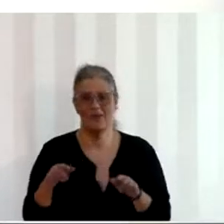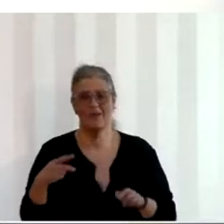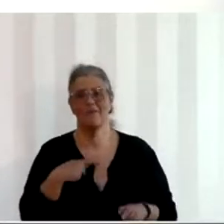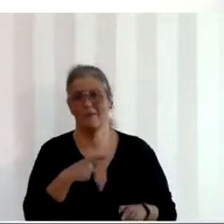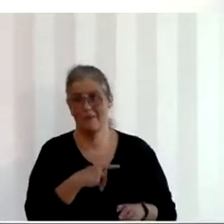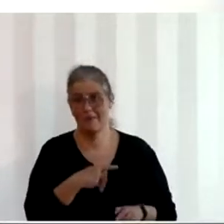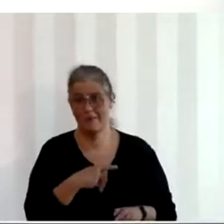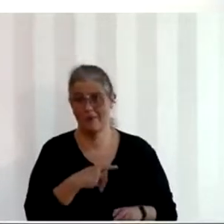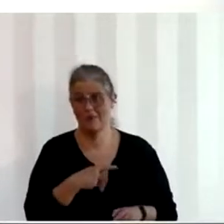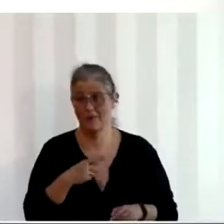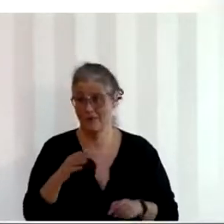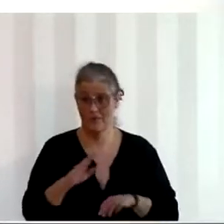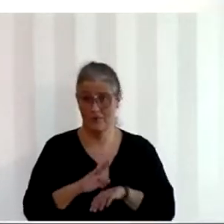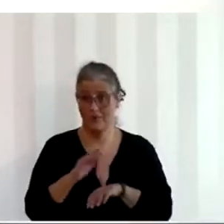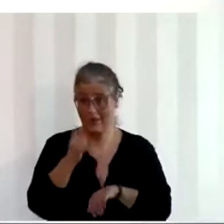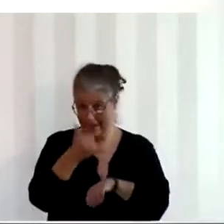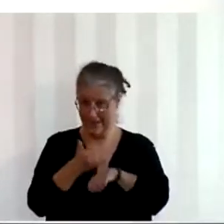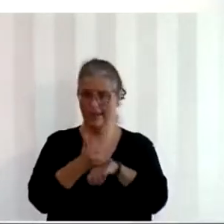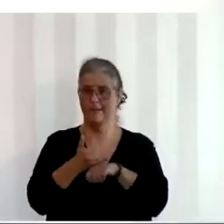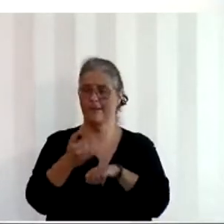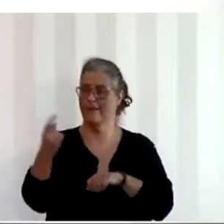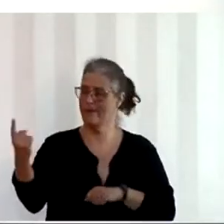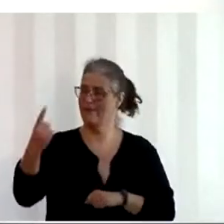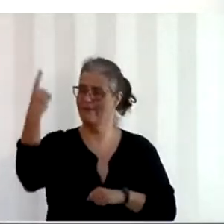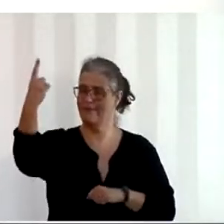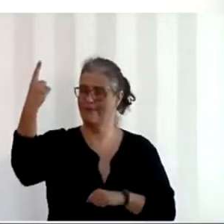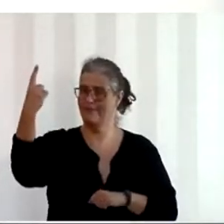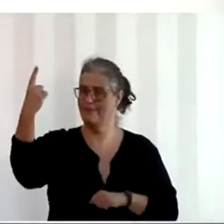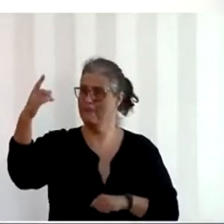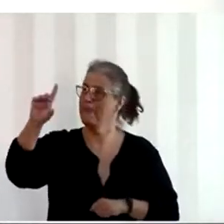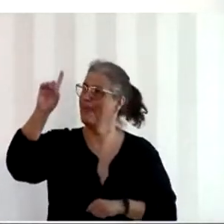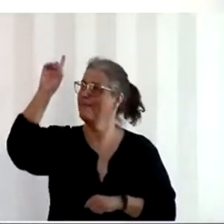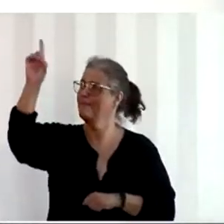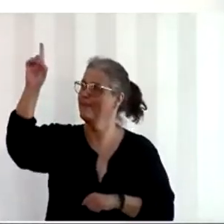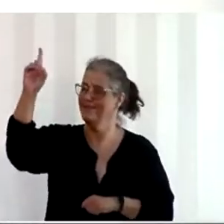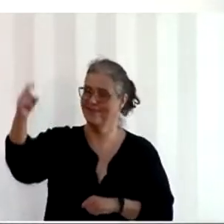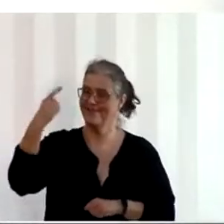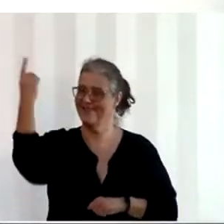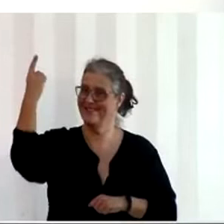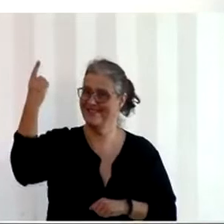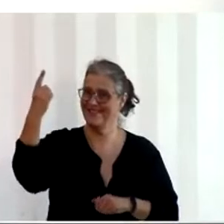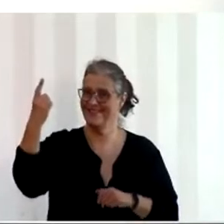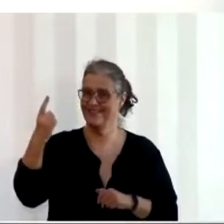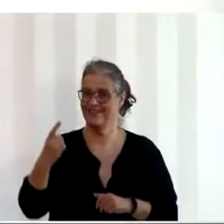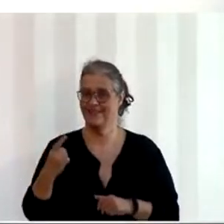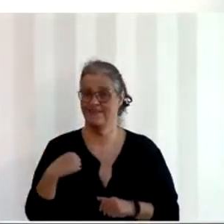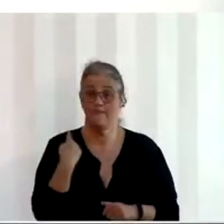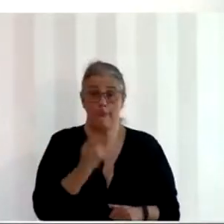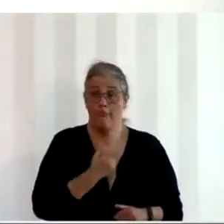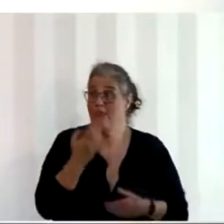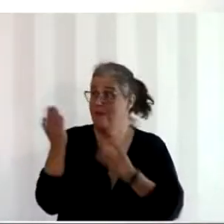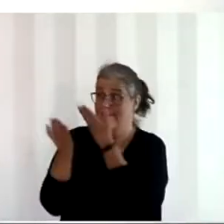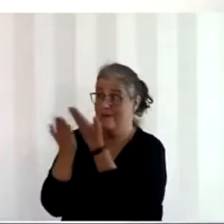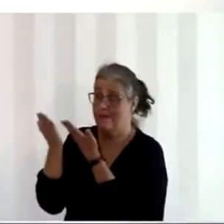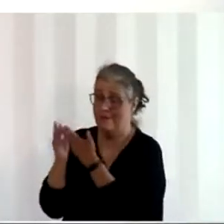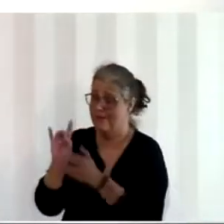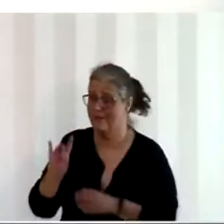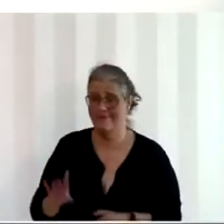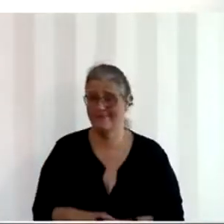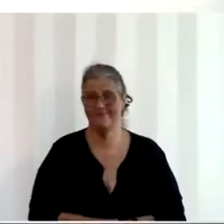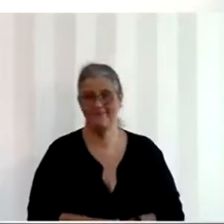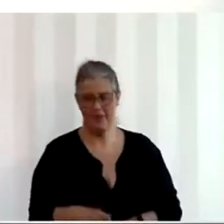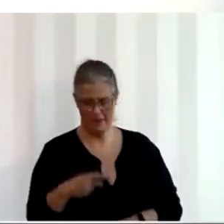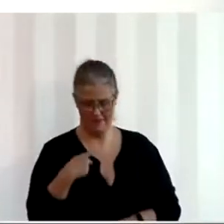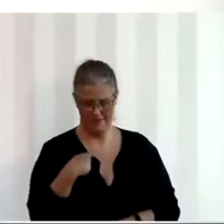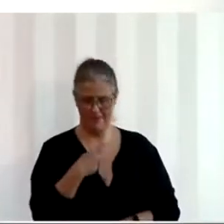muda, é o Senhor Jesus, o supremo pastor. Ele é o pastor por excelência, nós somos seus servos. O título de pastor